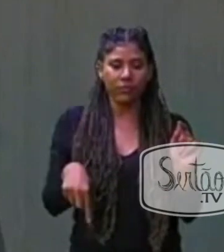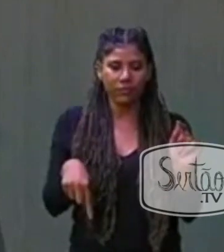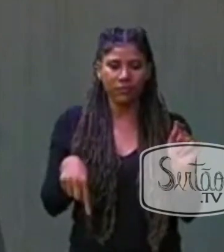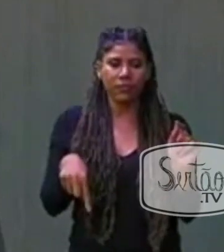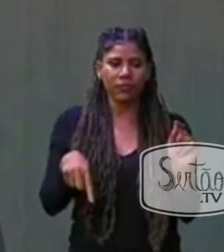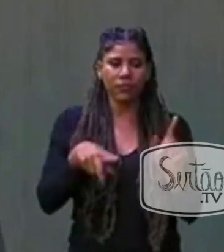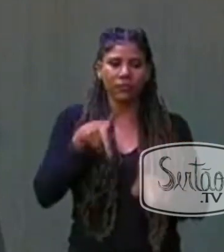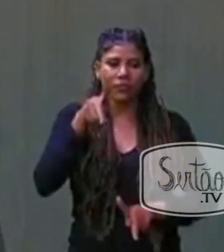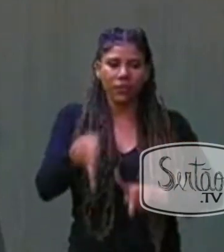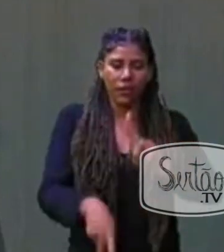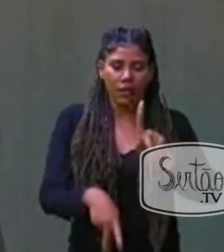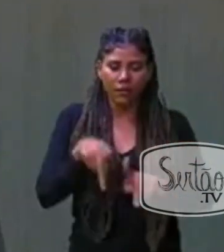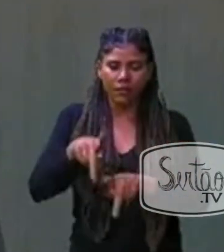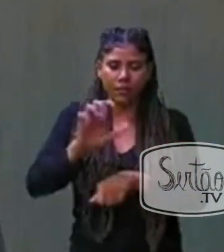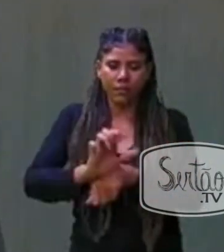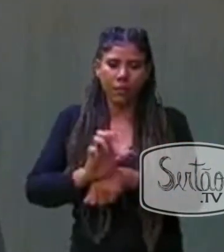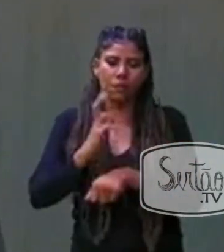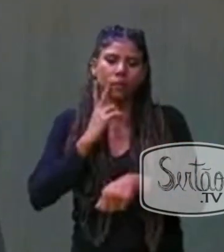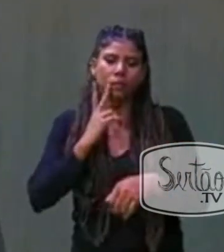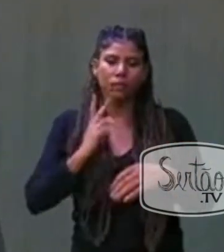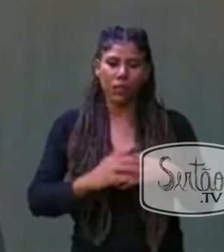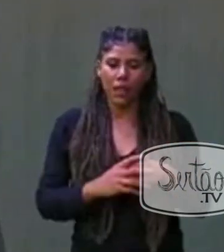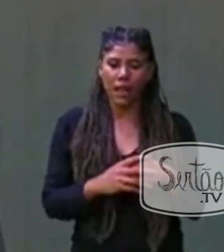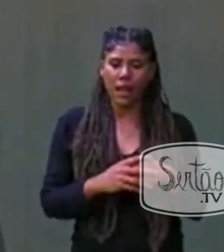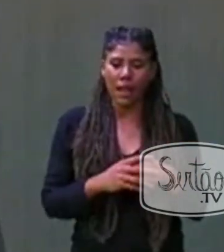nossa população cearense,